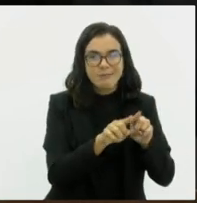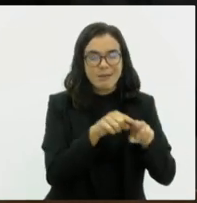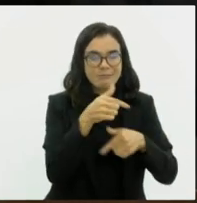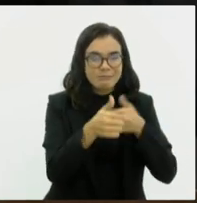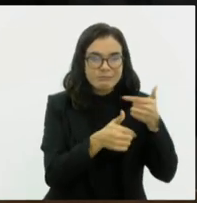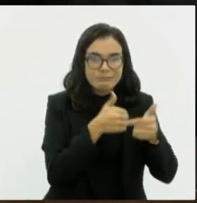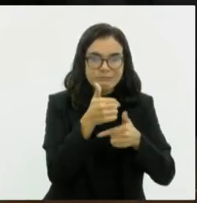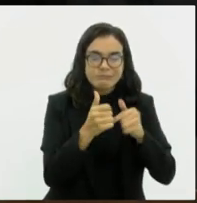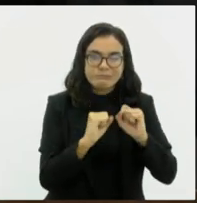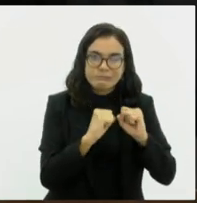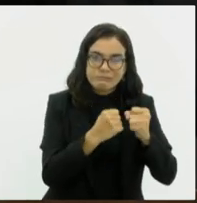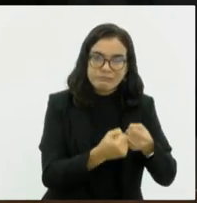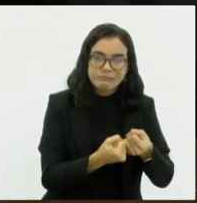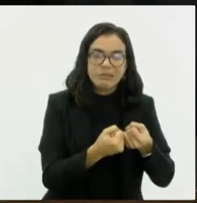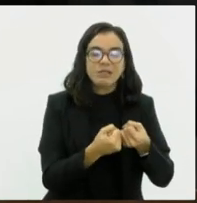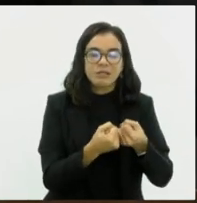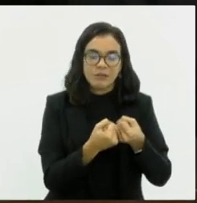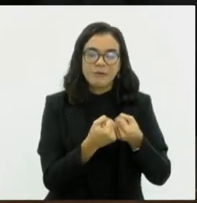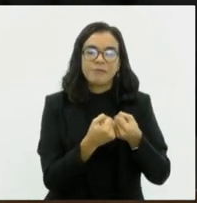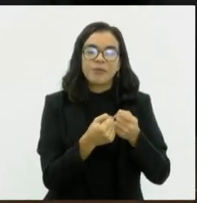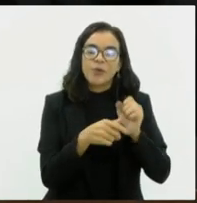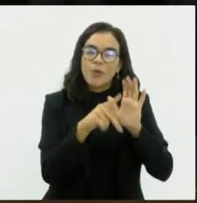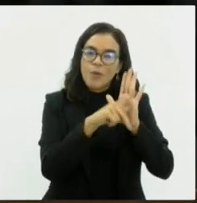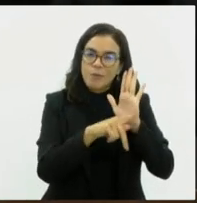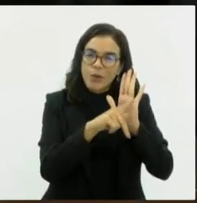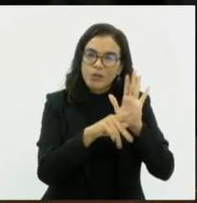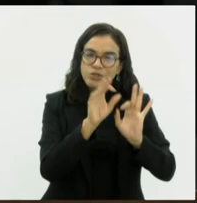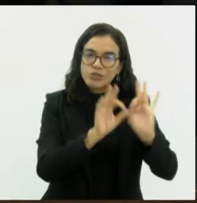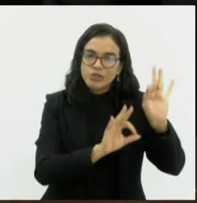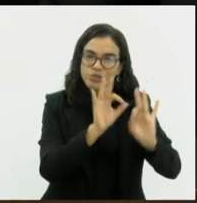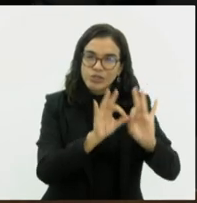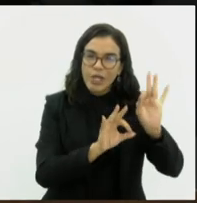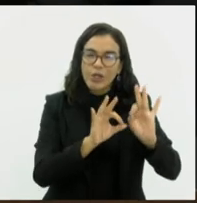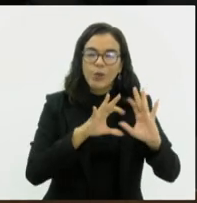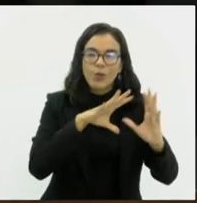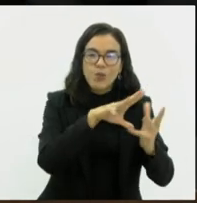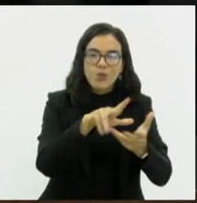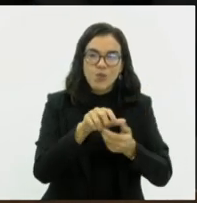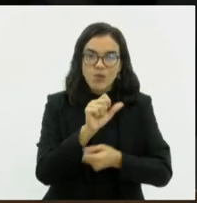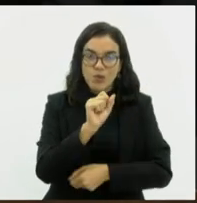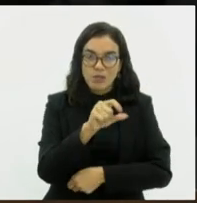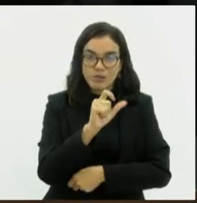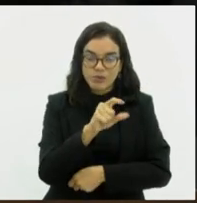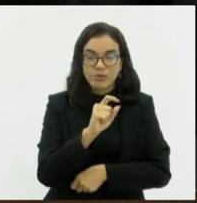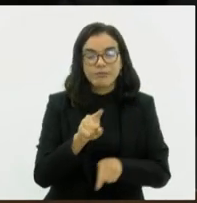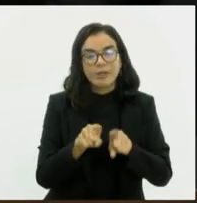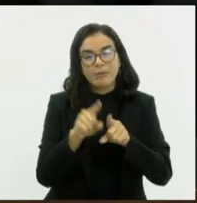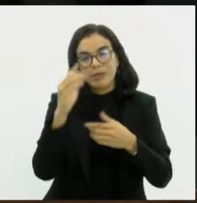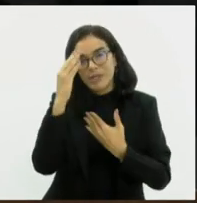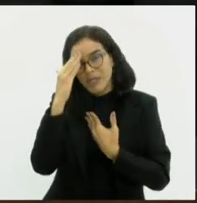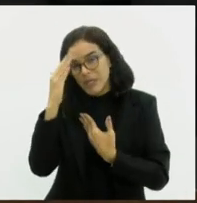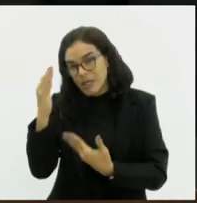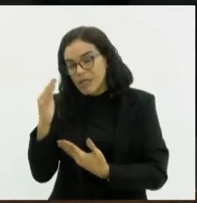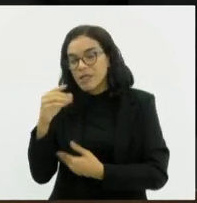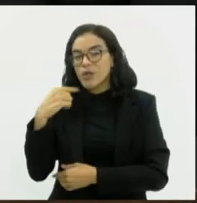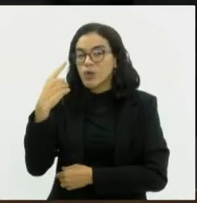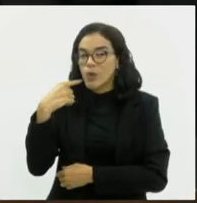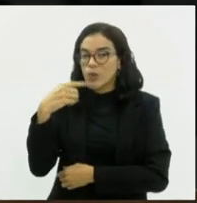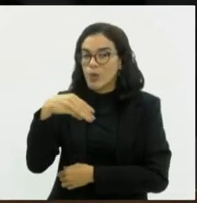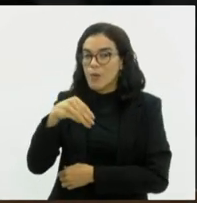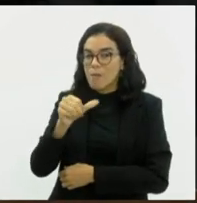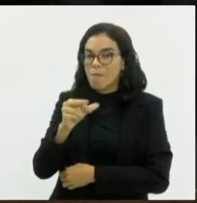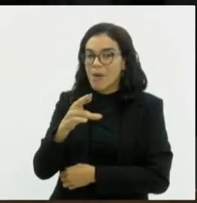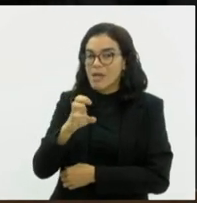grande nesse projeto lindo que tem do Mundo Azul. Quero agradecer também o nosso doutor Marcelo